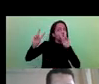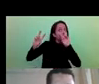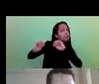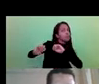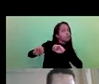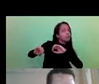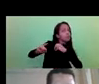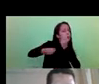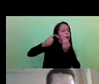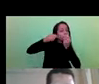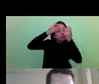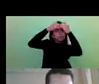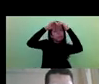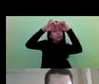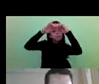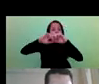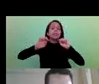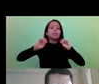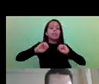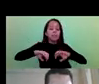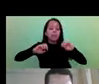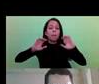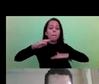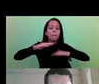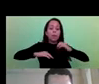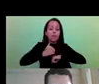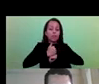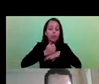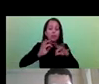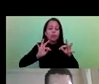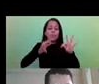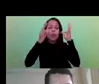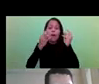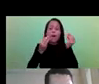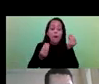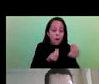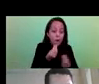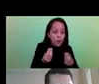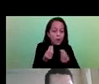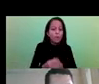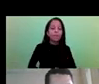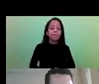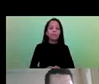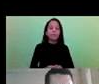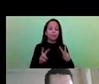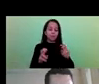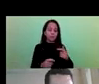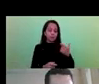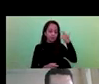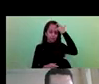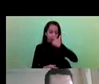pensar a educação profissional e tecnológica. A questão do sujeito e da subjetividade.